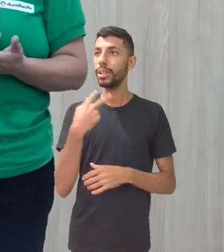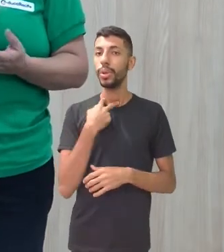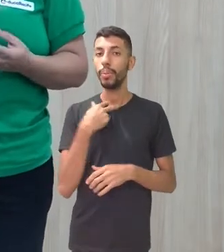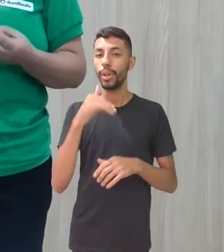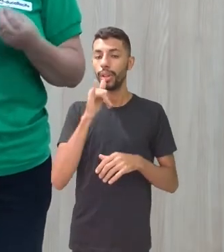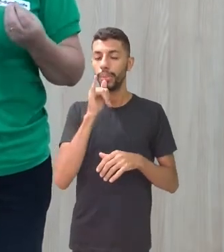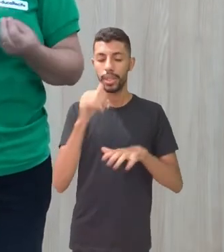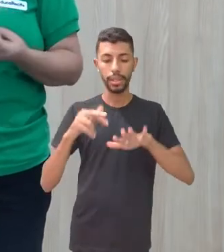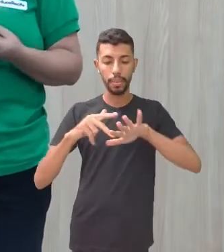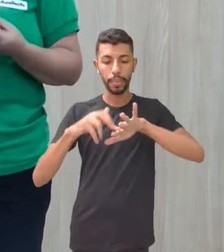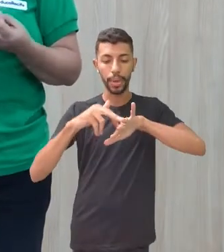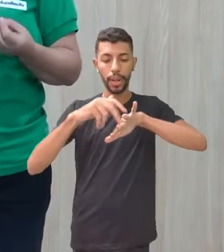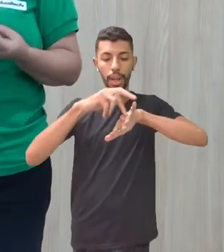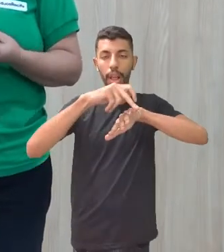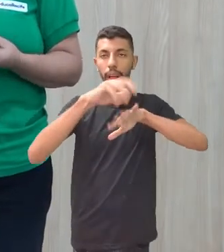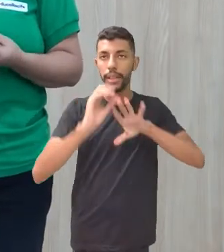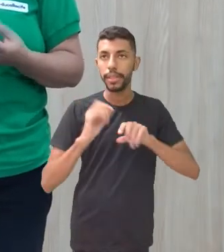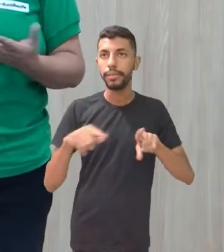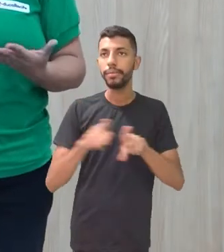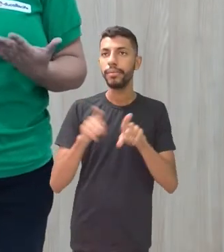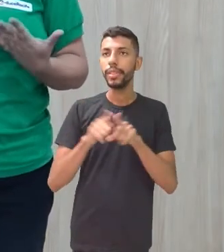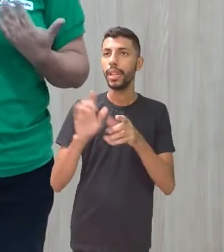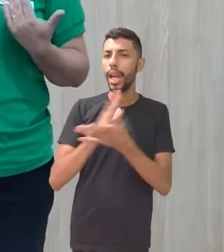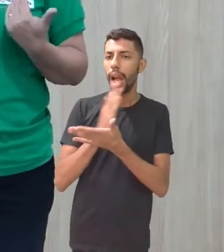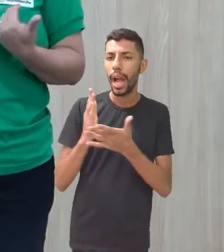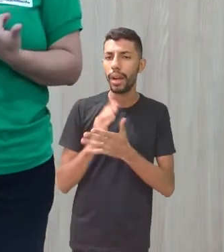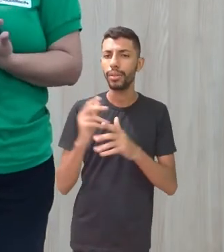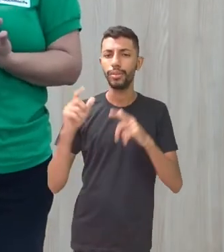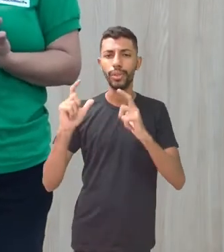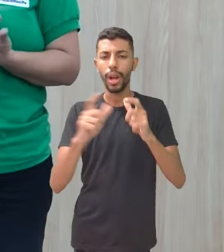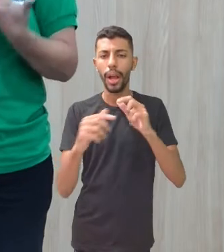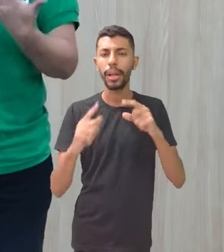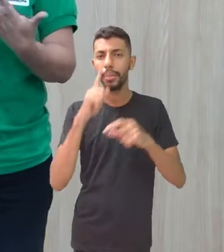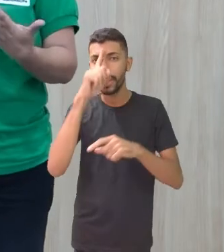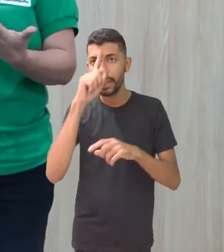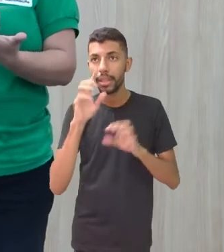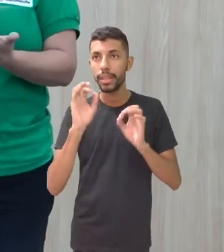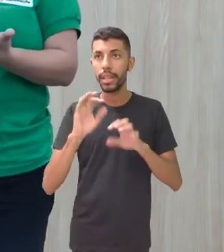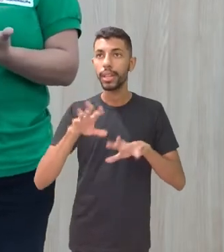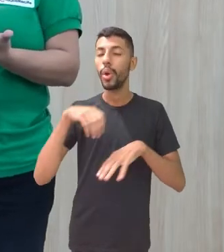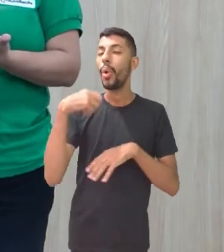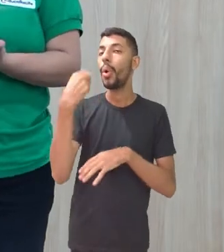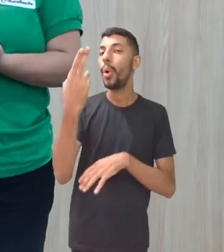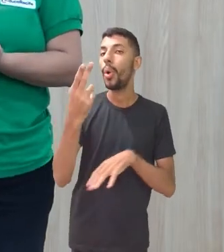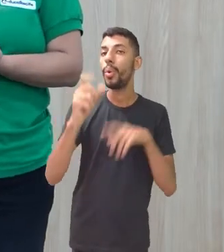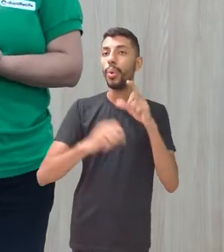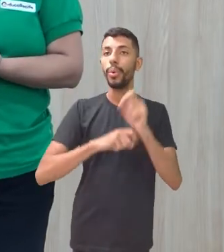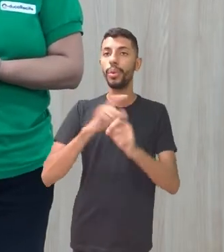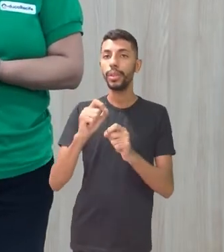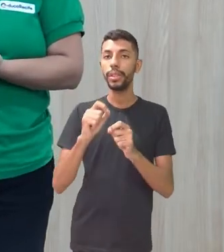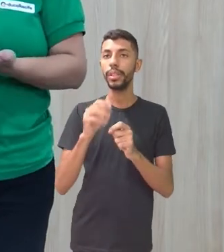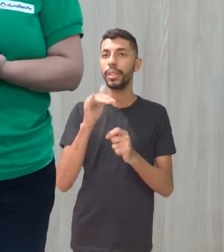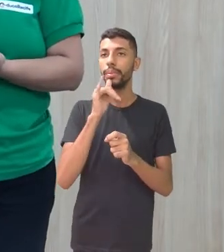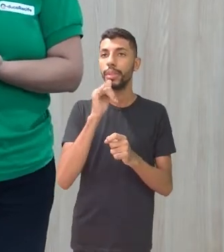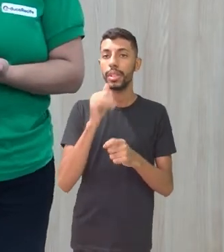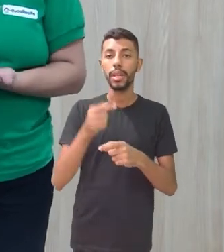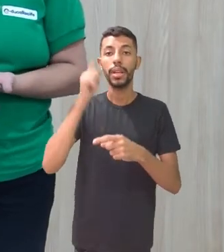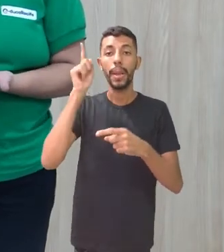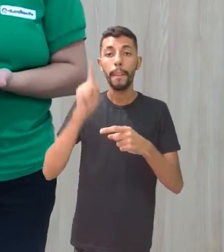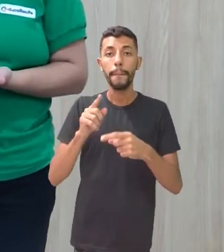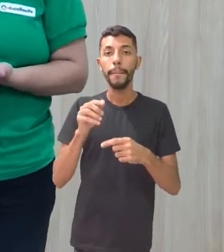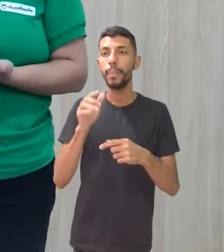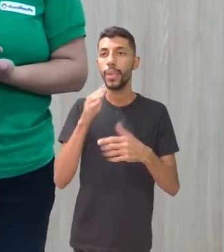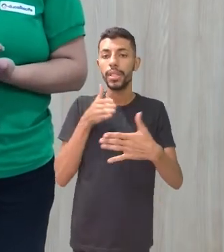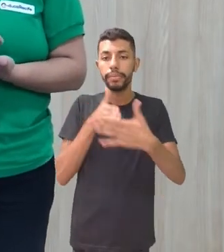falei, pontos que aconteça algum risco ou não consiga, iniba a movimentação, a